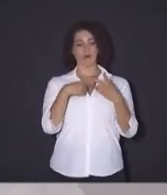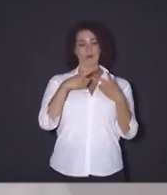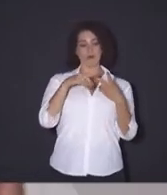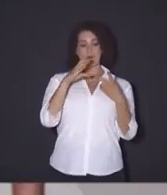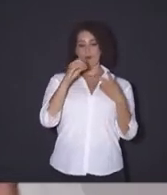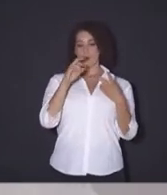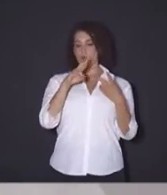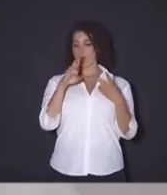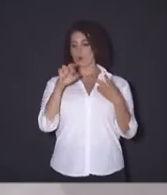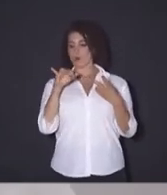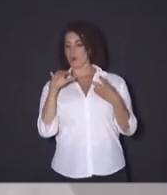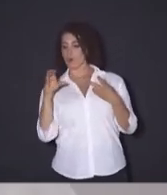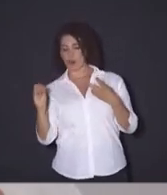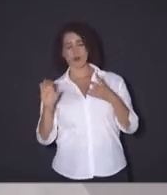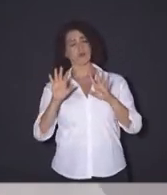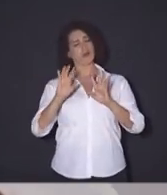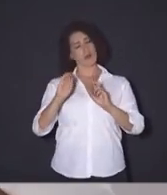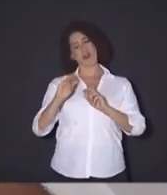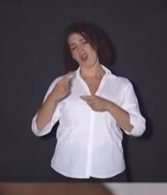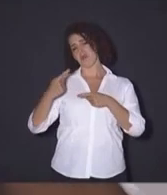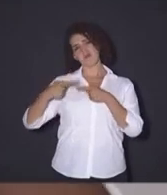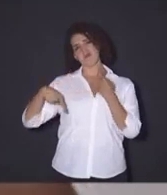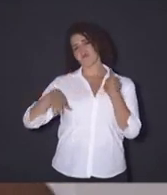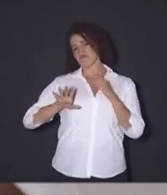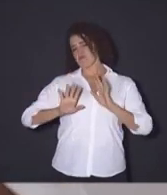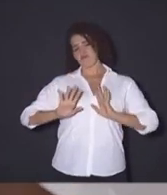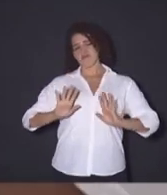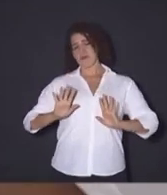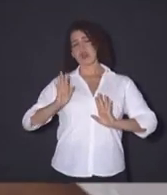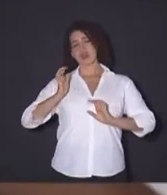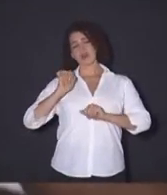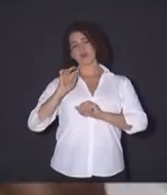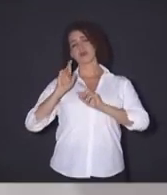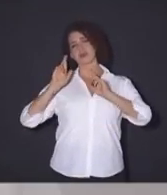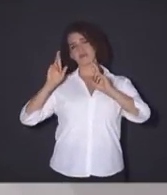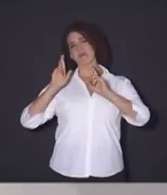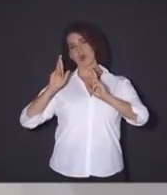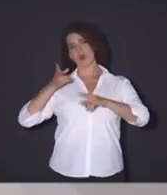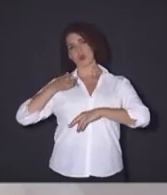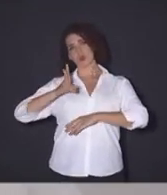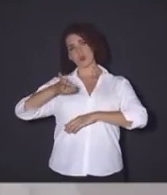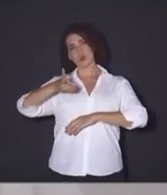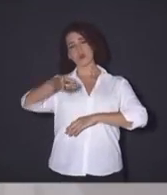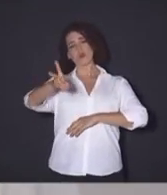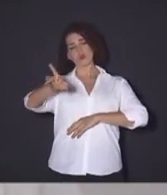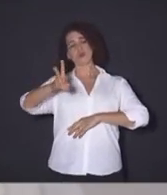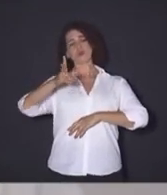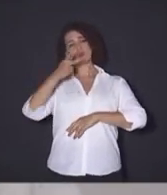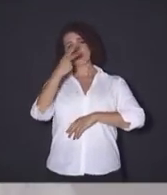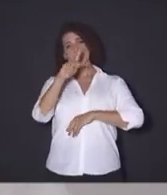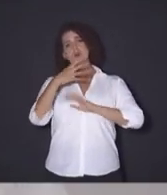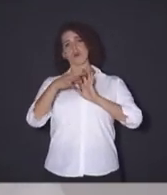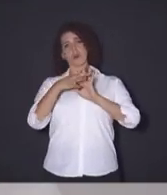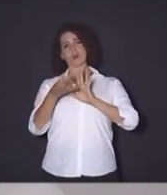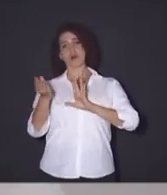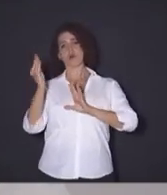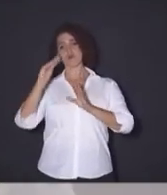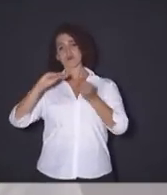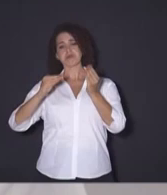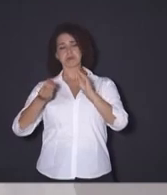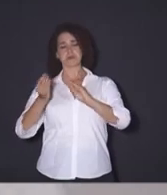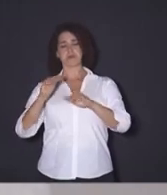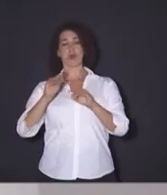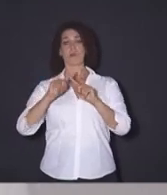nada contra muito bacana e espero que continue sua opinião vazando pelos grandes meios também mas é preciso